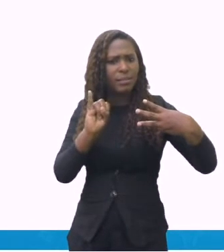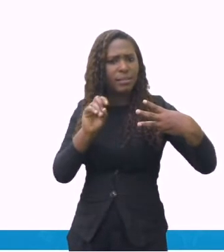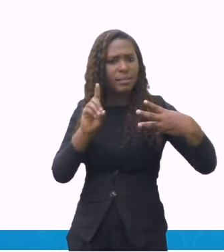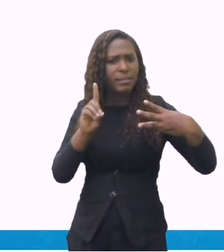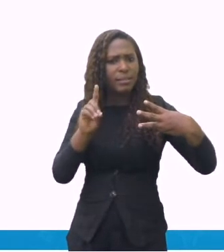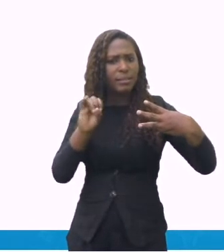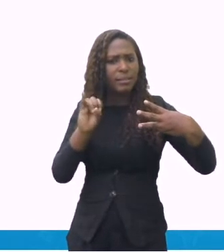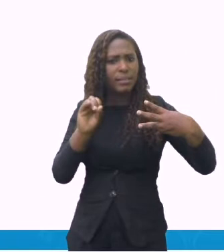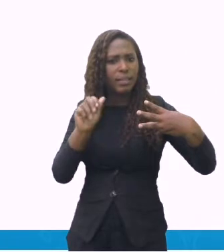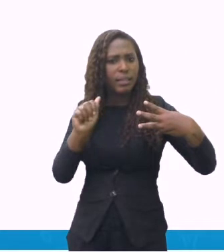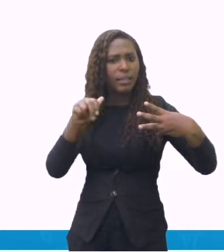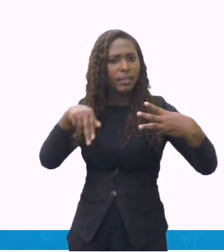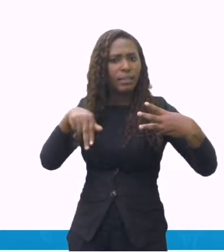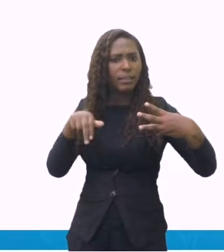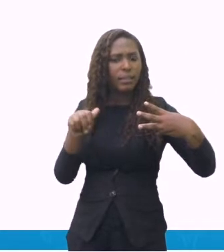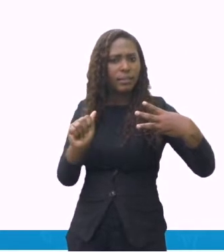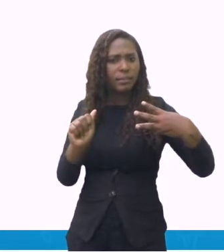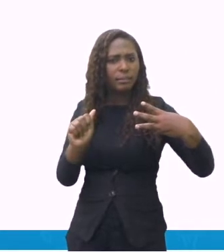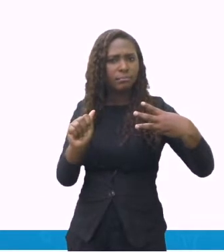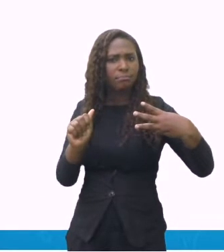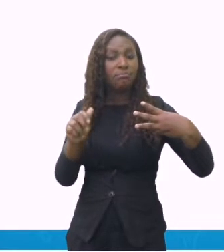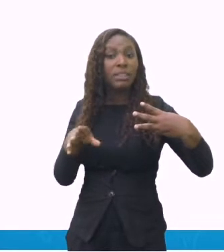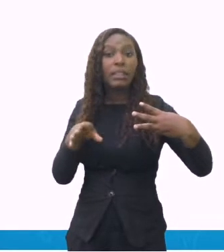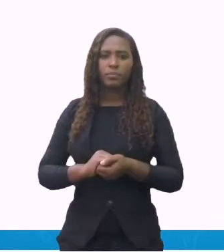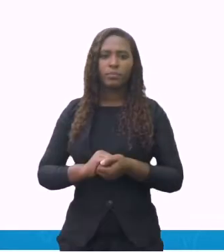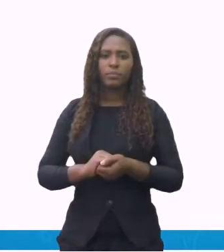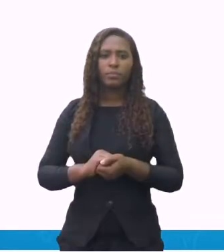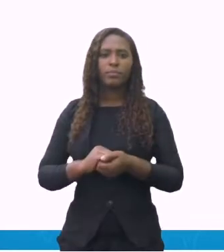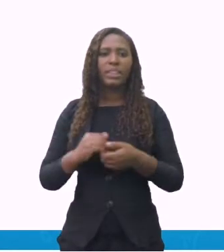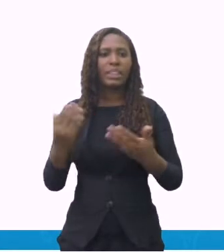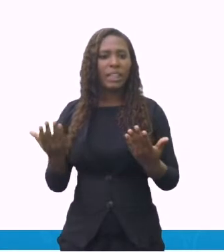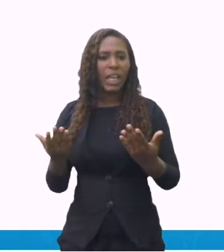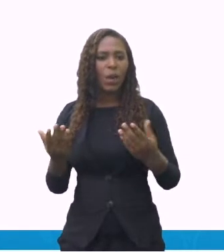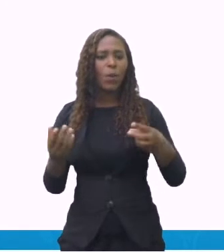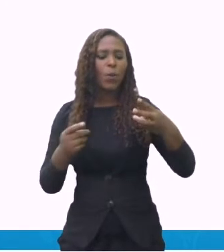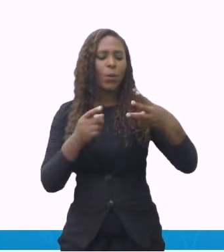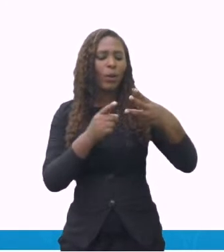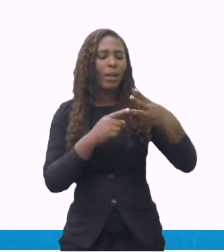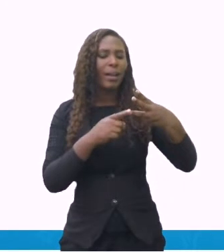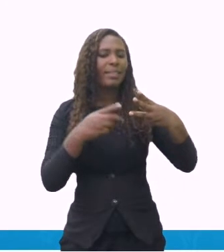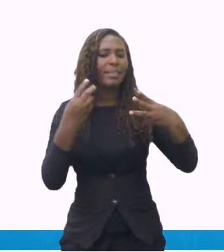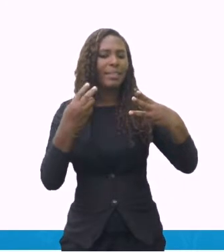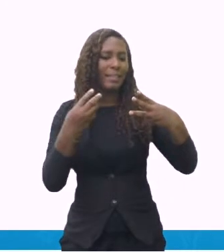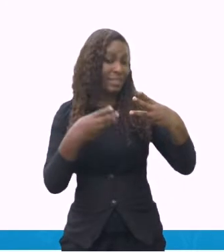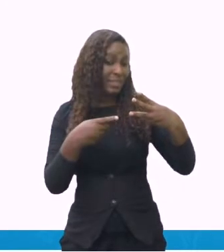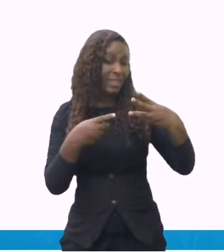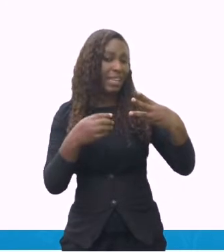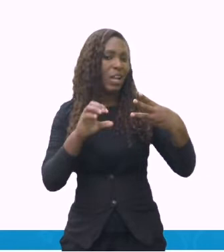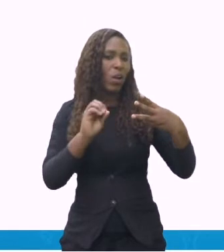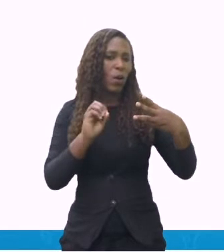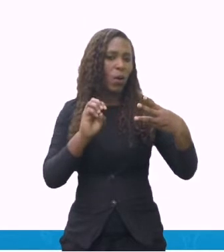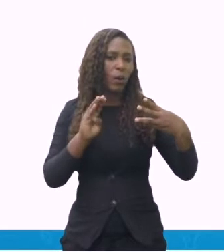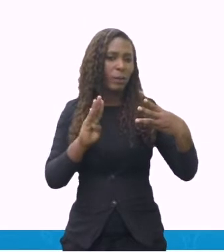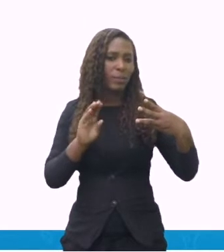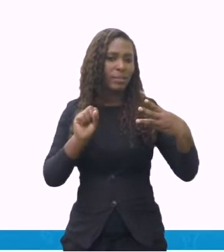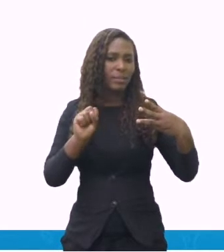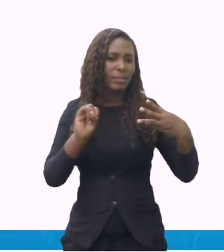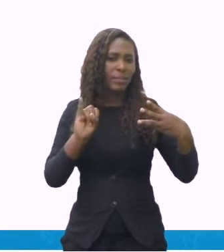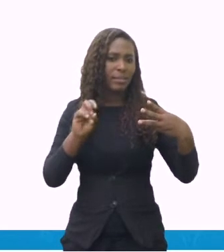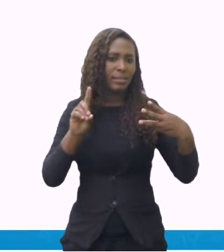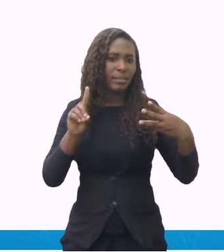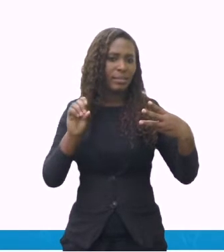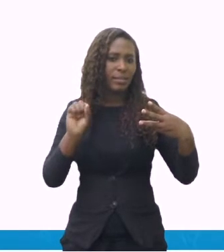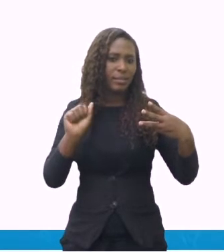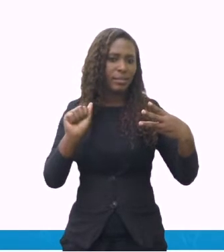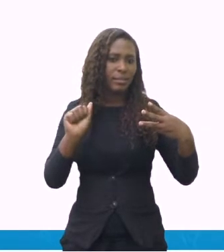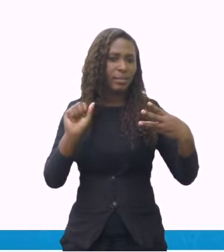também é conhecida como vidro vulcânico. A obsidiana, ela tem um processo de resfriamento